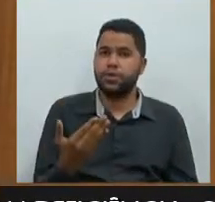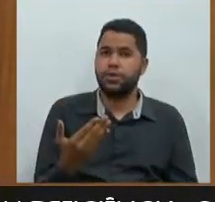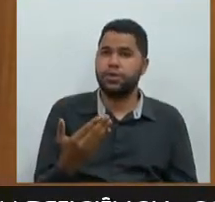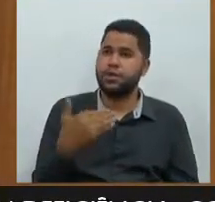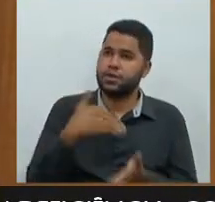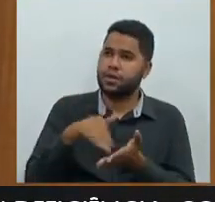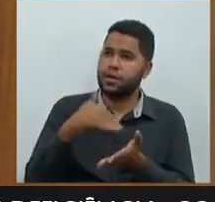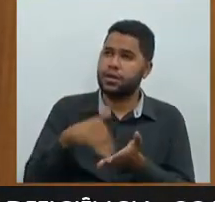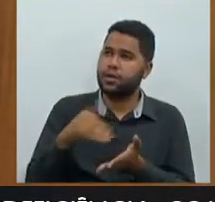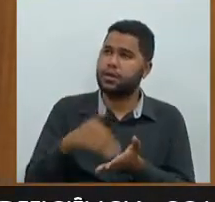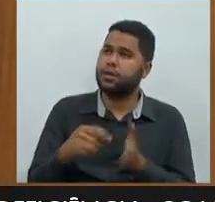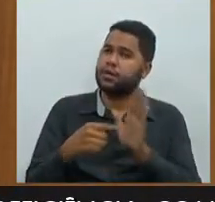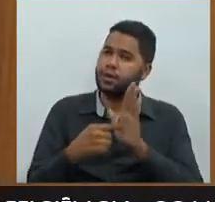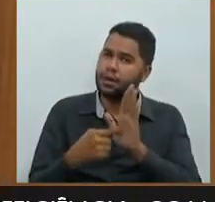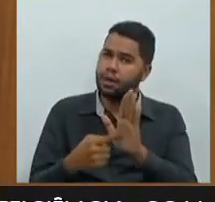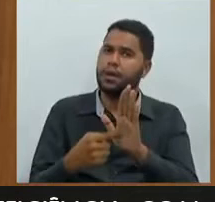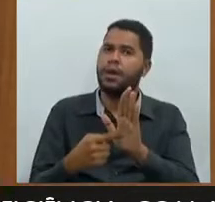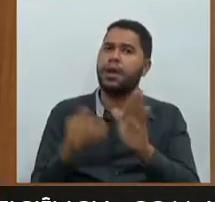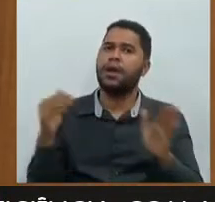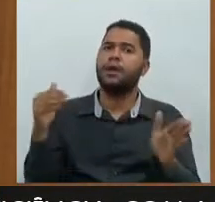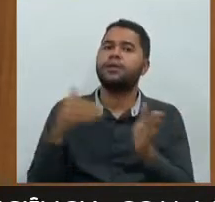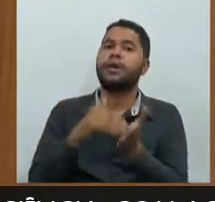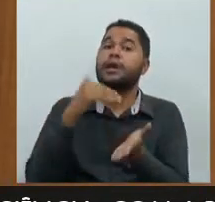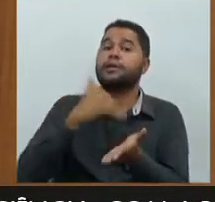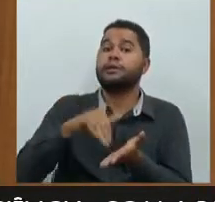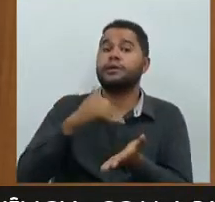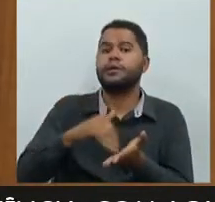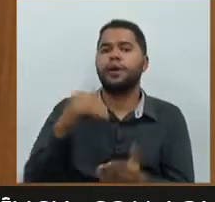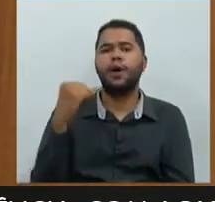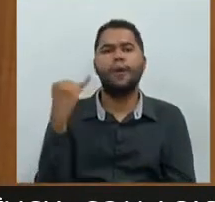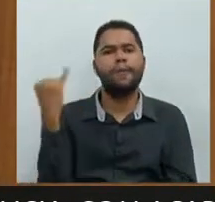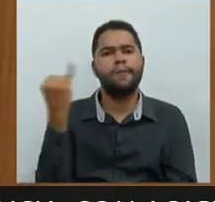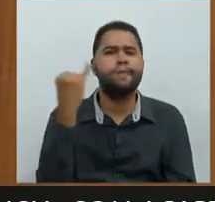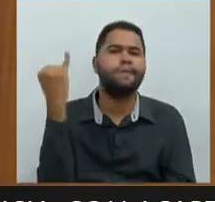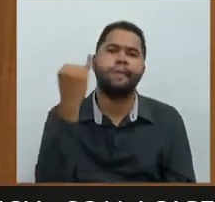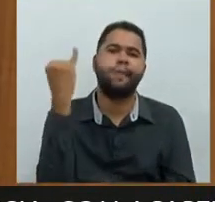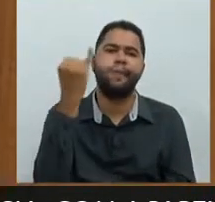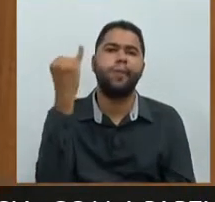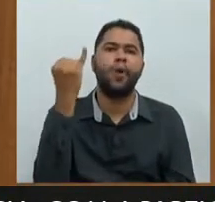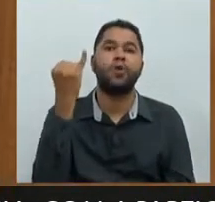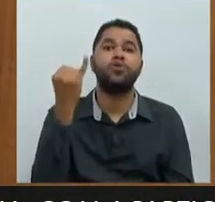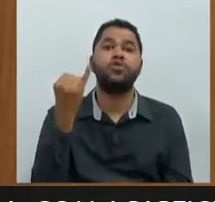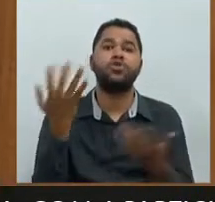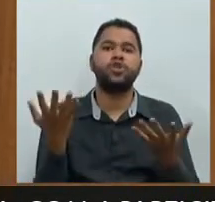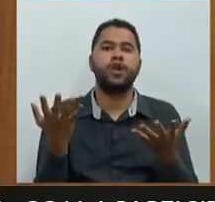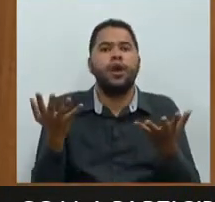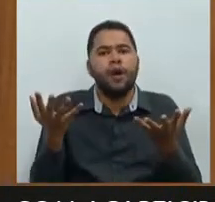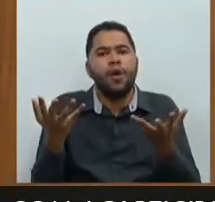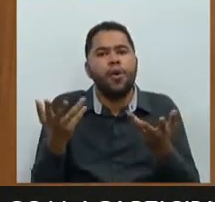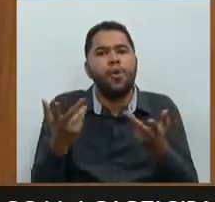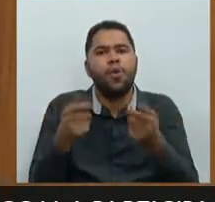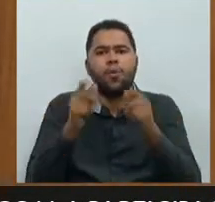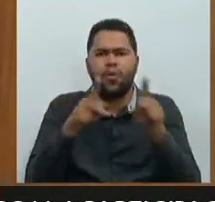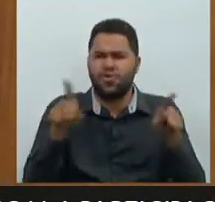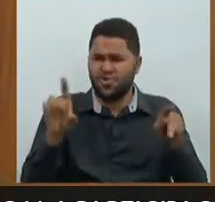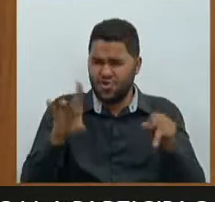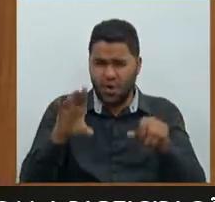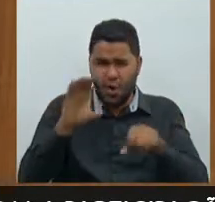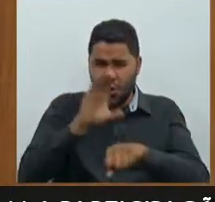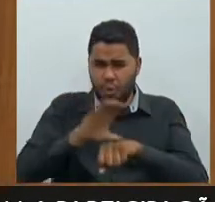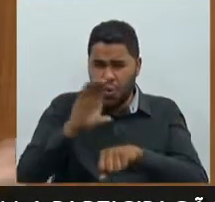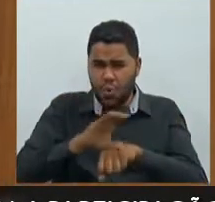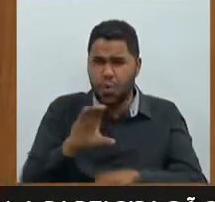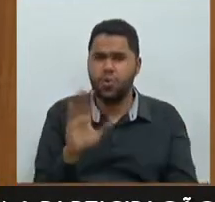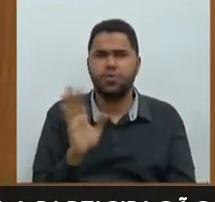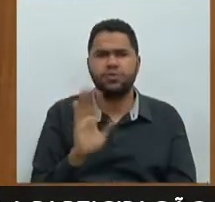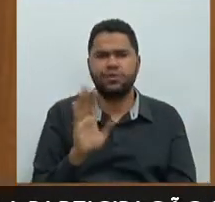leve até, né, a nossa secretária a importância de se qualificar o professor. Eu não falo só através de cursos de formação, que